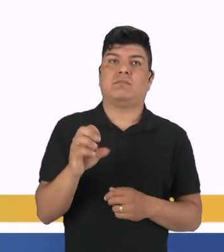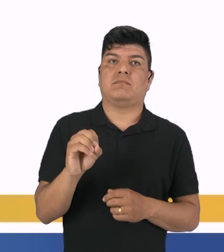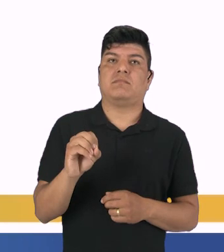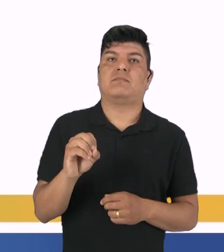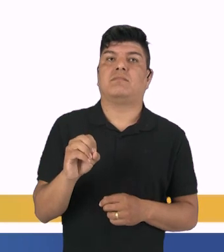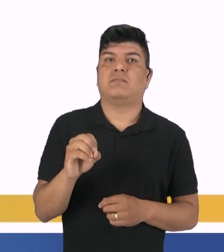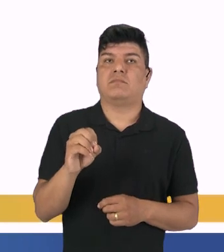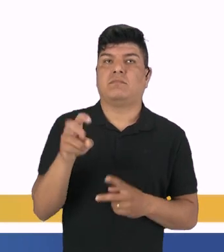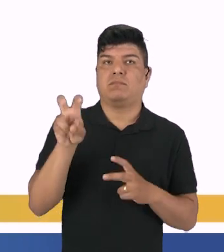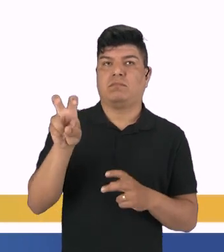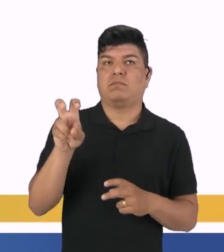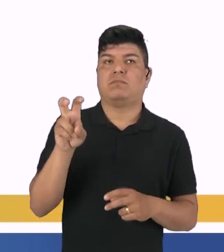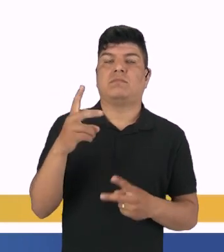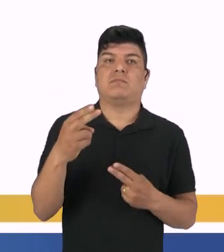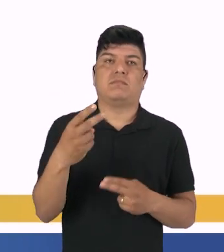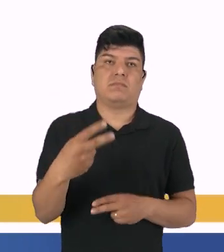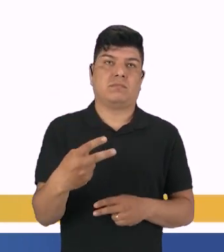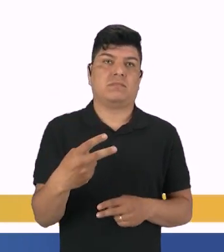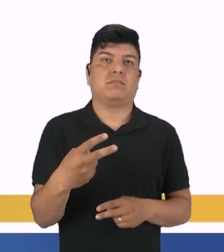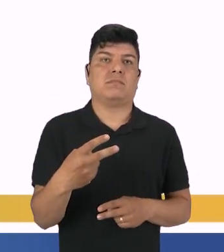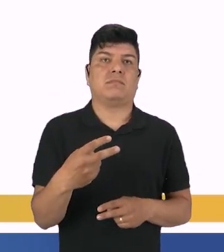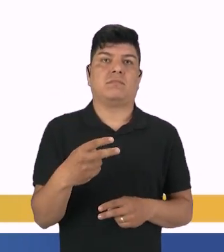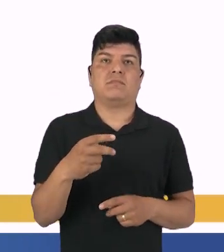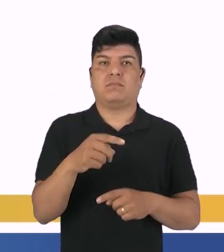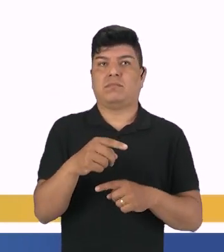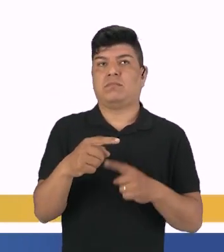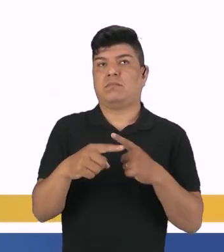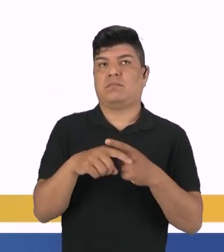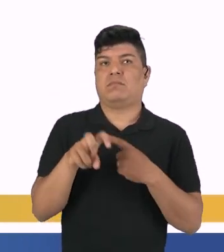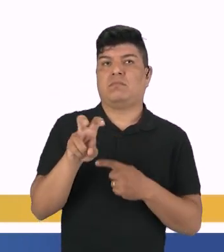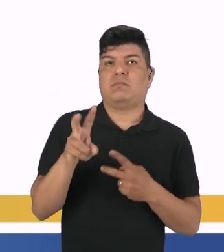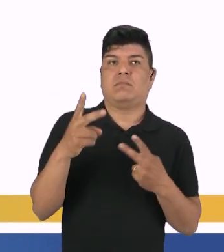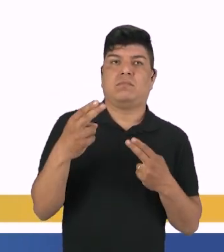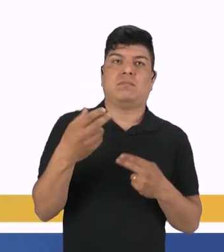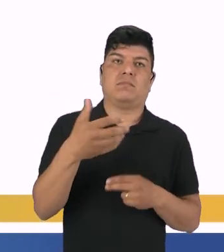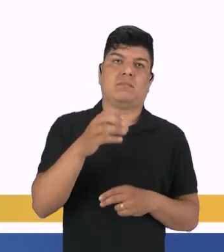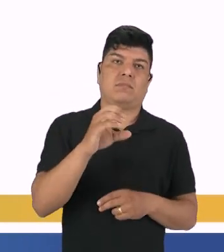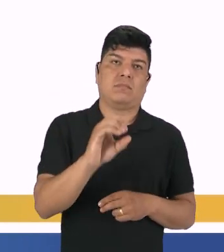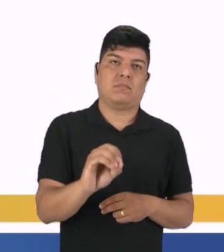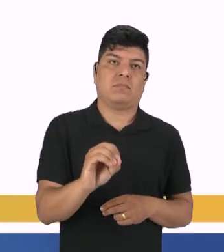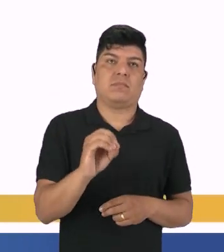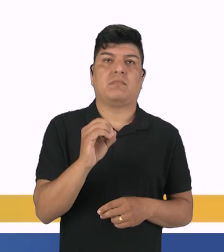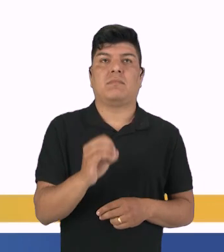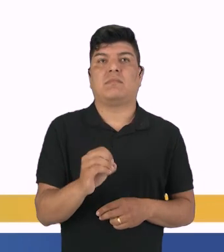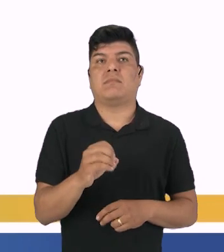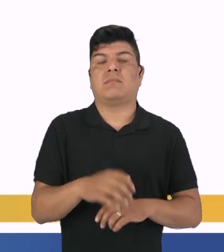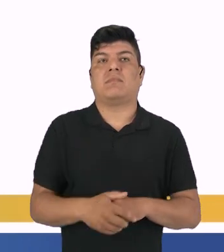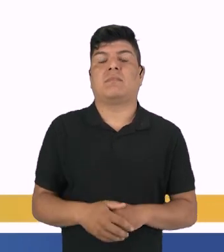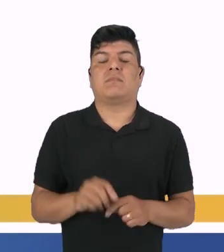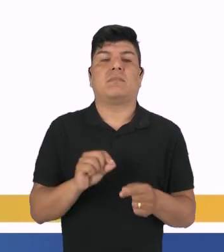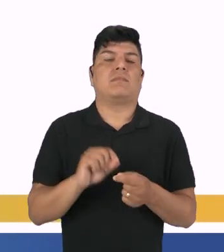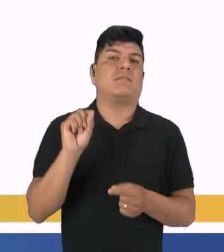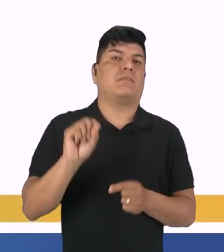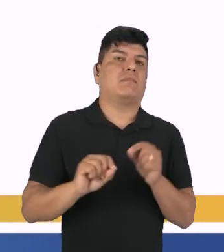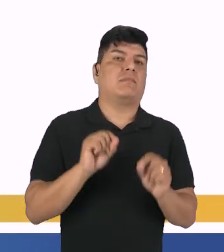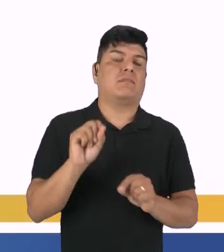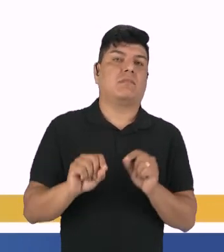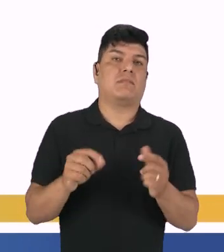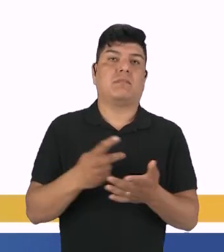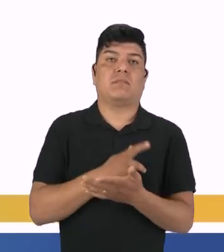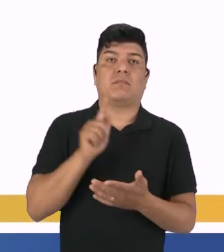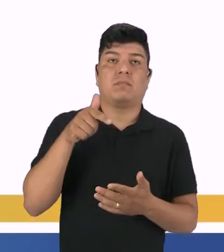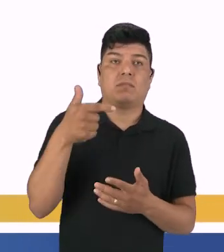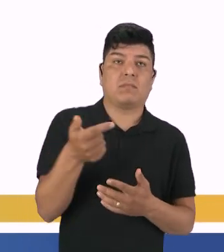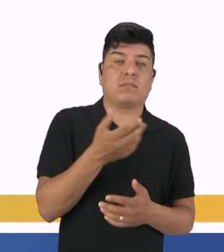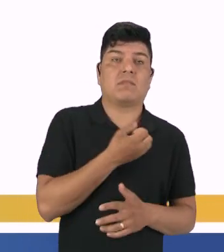para 5 deu 2. 2 vezes 5, ó, 10. 10 menos 10, 0. Aí, o que acontece? O